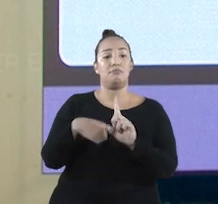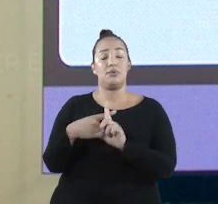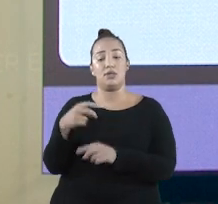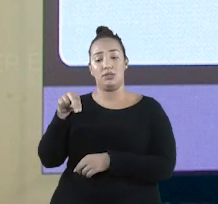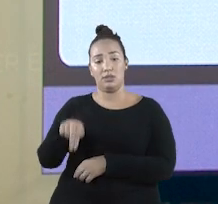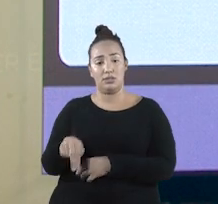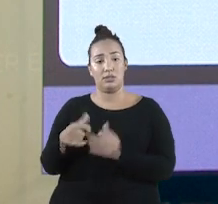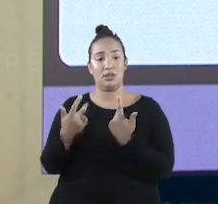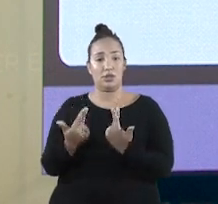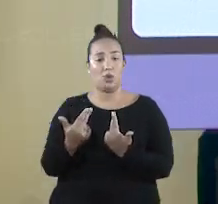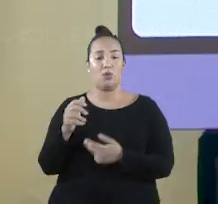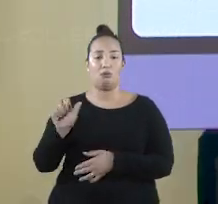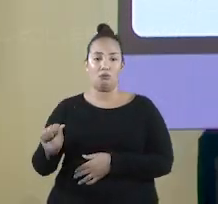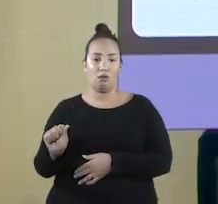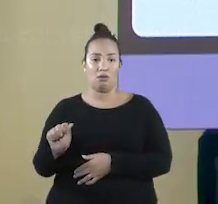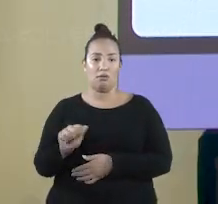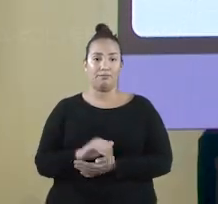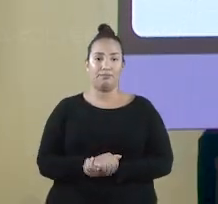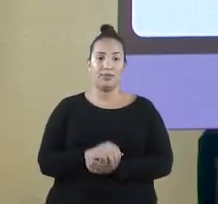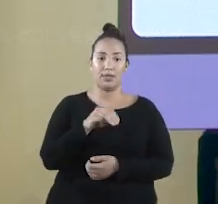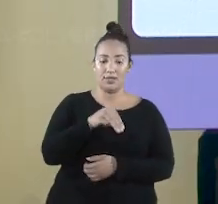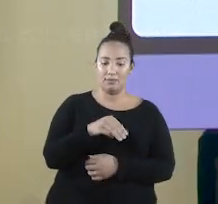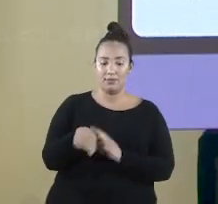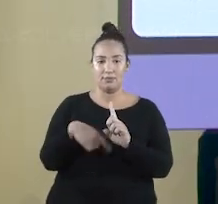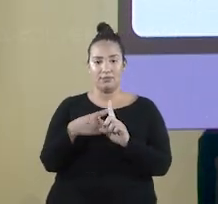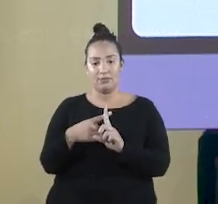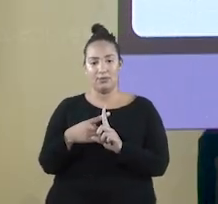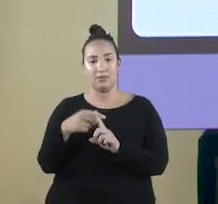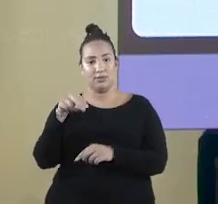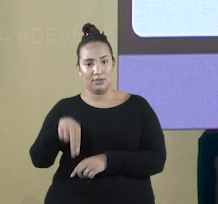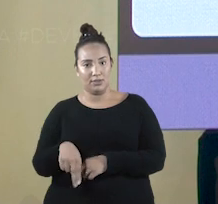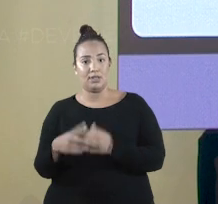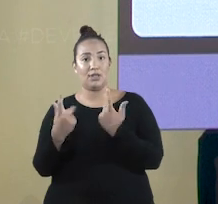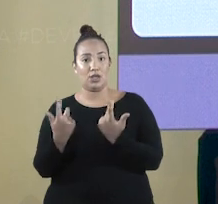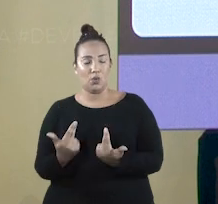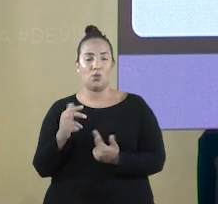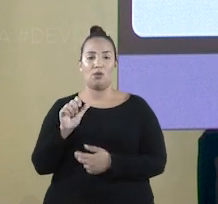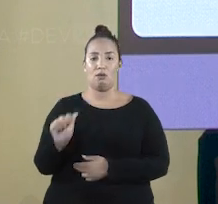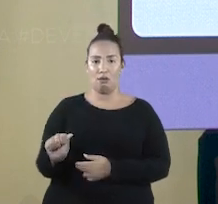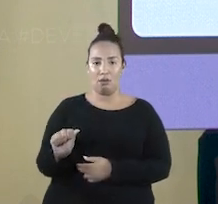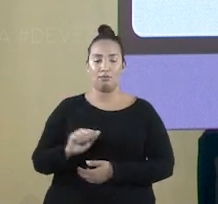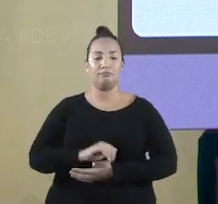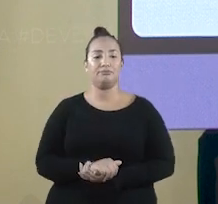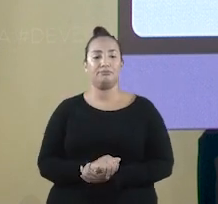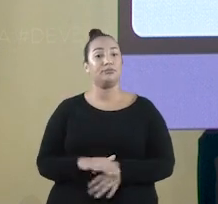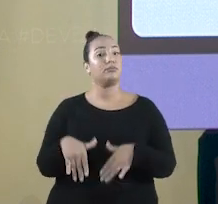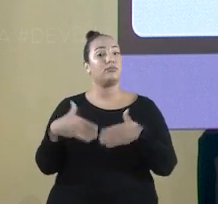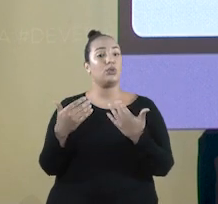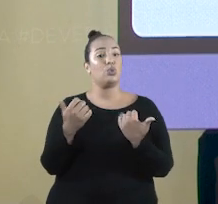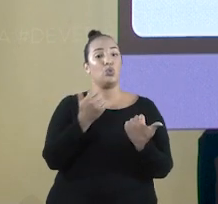é igual a A. M mais N é igual à hipotenusa, que é A, ok?